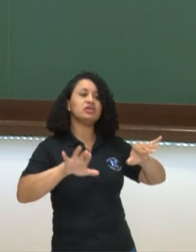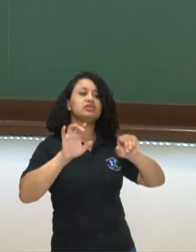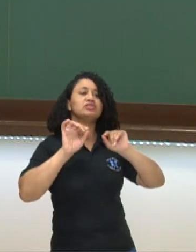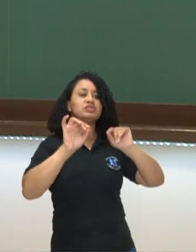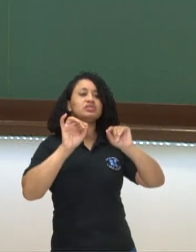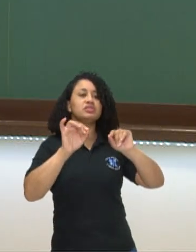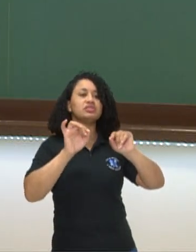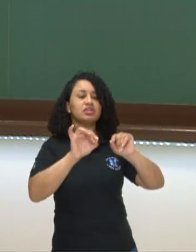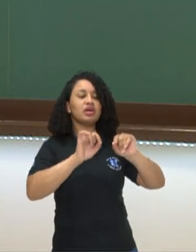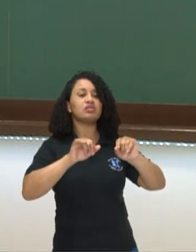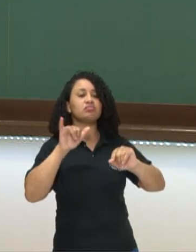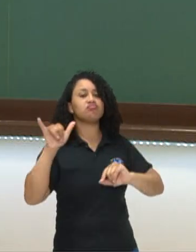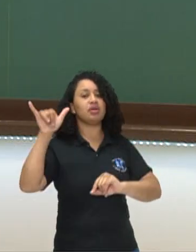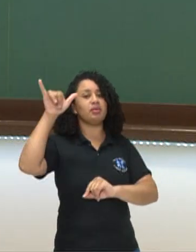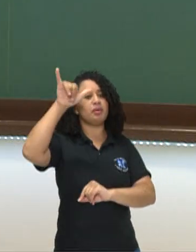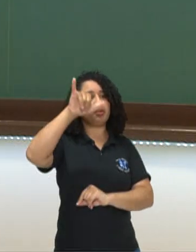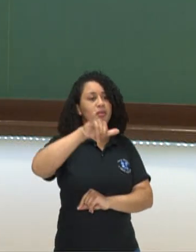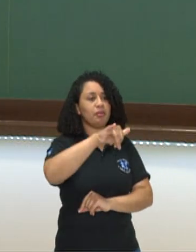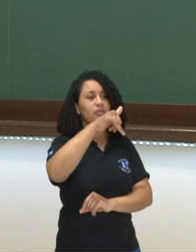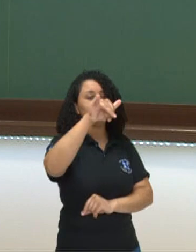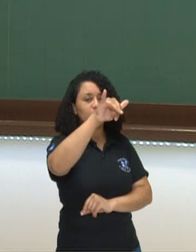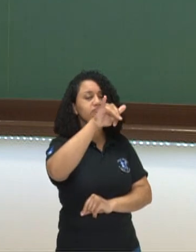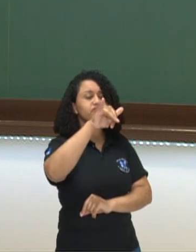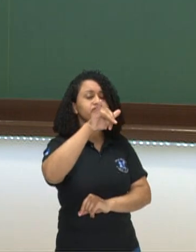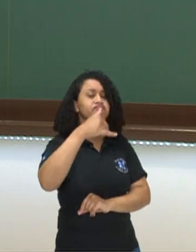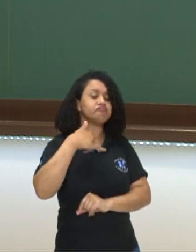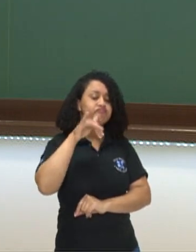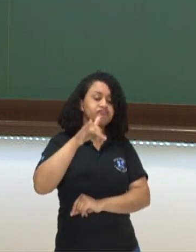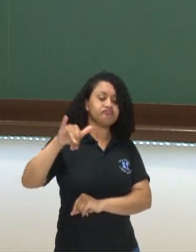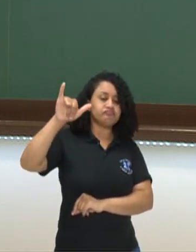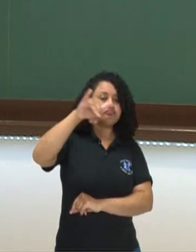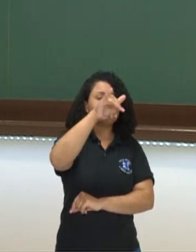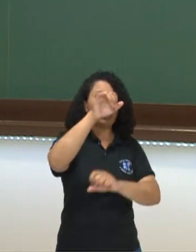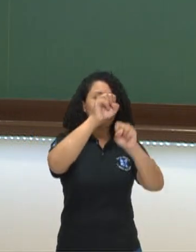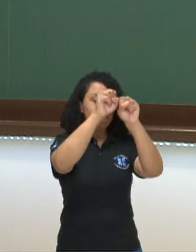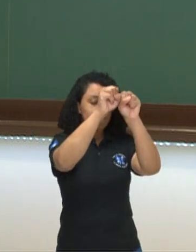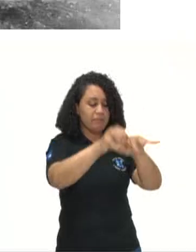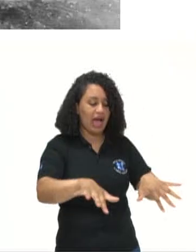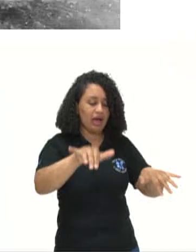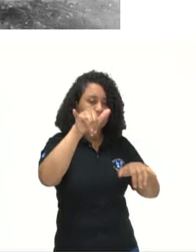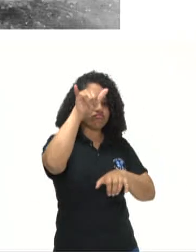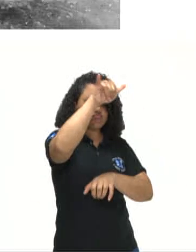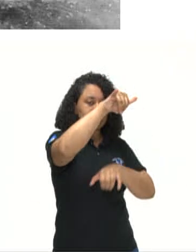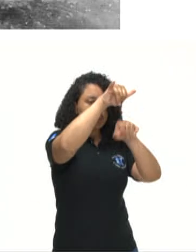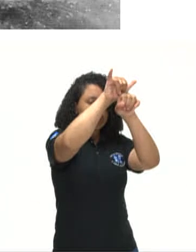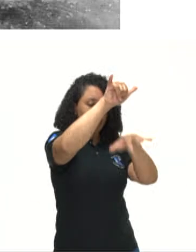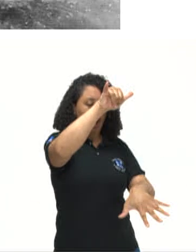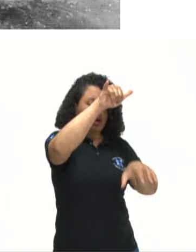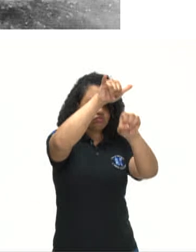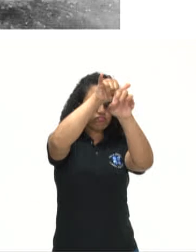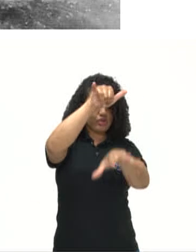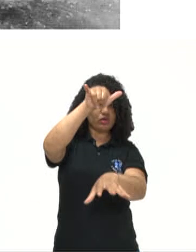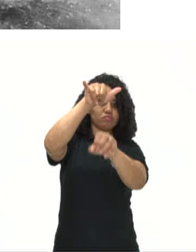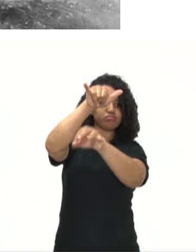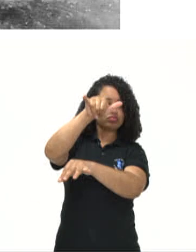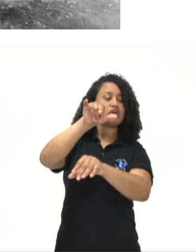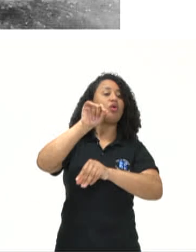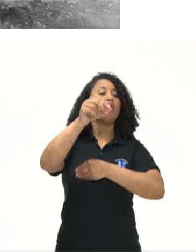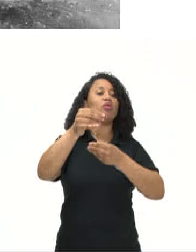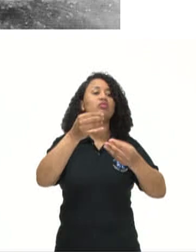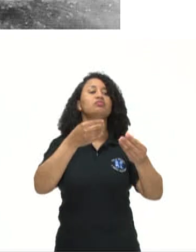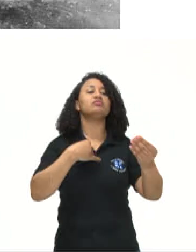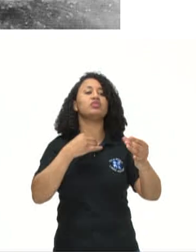a Força Aérea Alemã. Então, bombardear o inimigo usando os aviões. Alvo principal, comunicações e